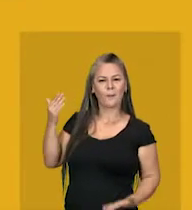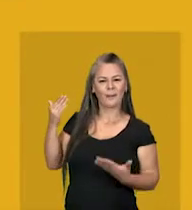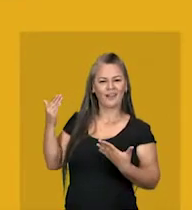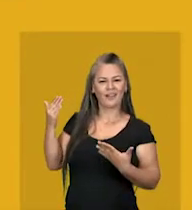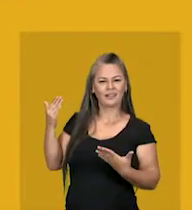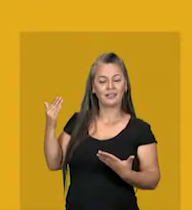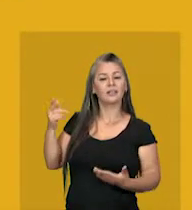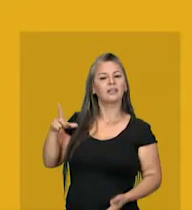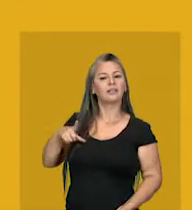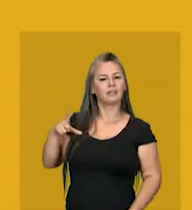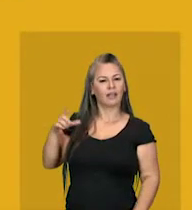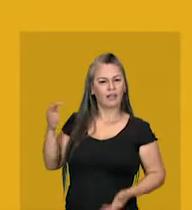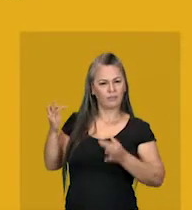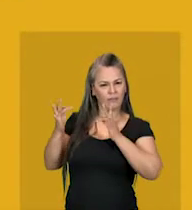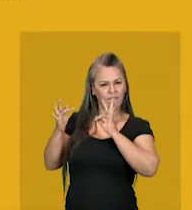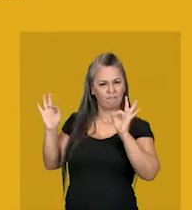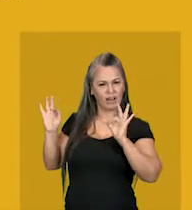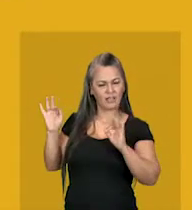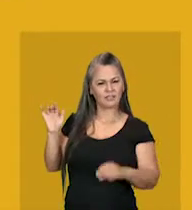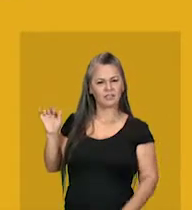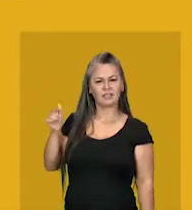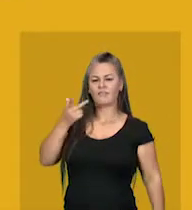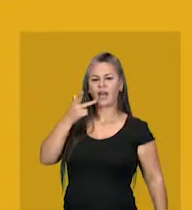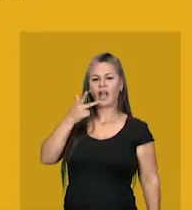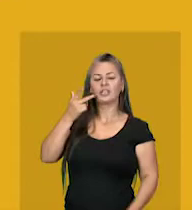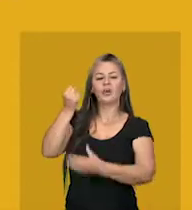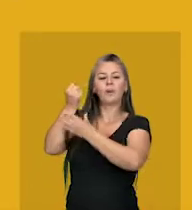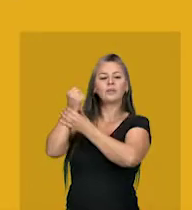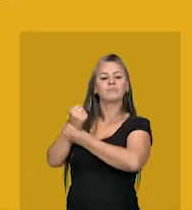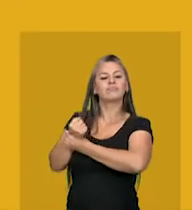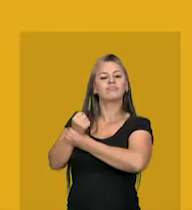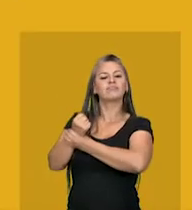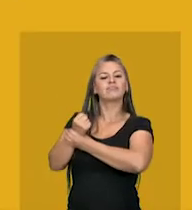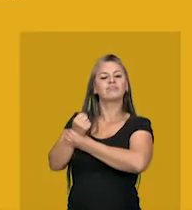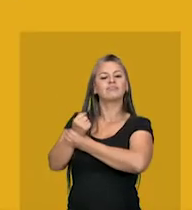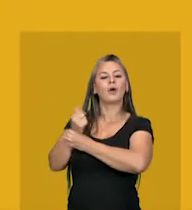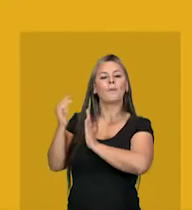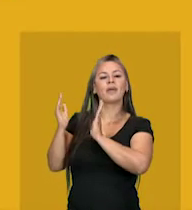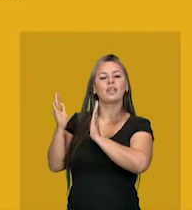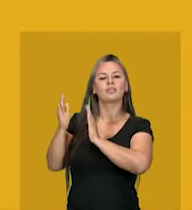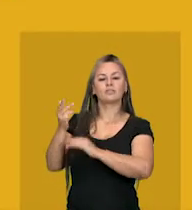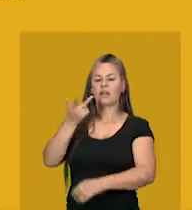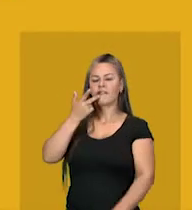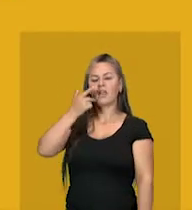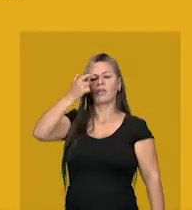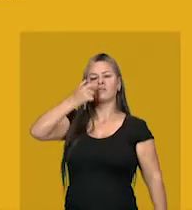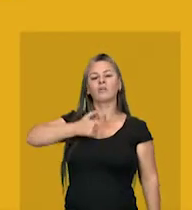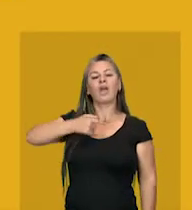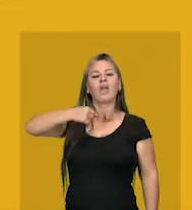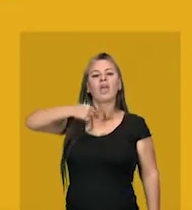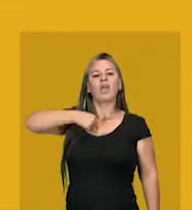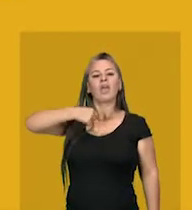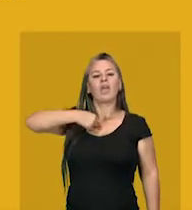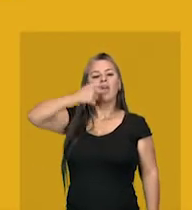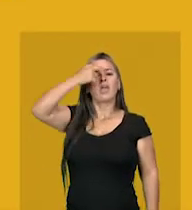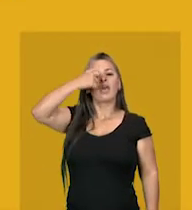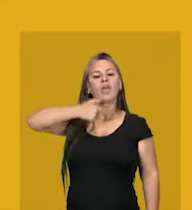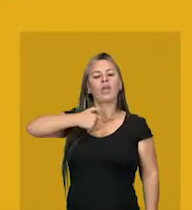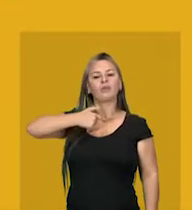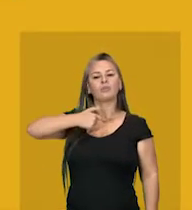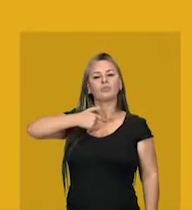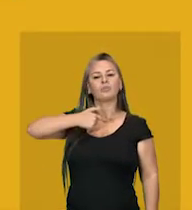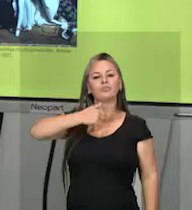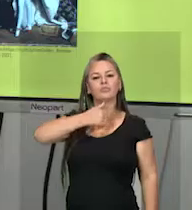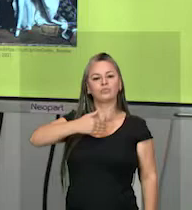ajuda a gente a pensar muito bem sobre o Estado absolutista. Ele falou uma vez que o Estado sou eu. No